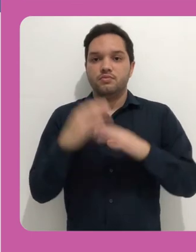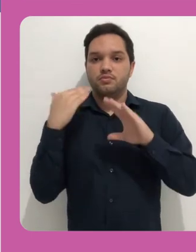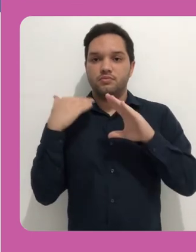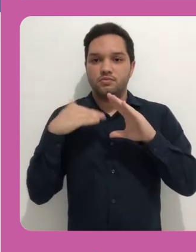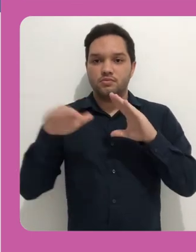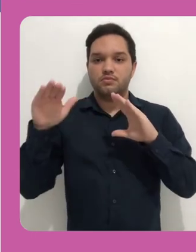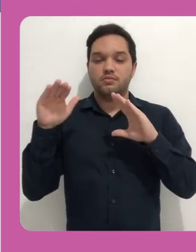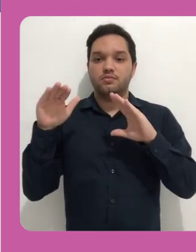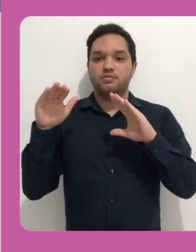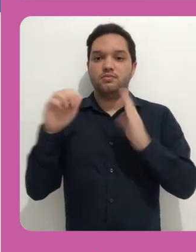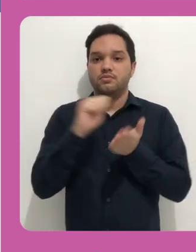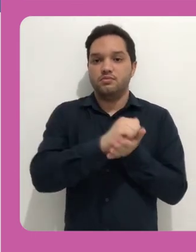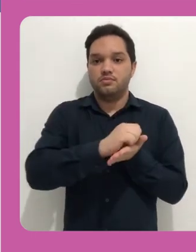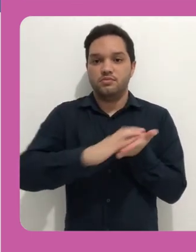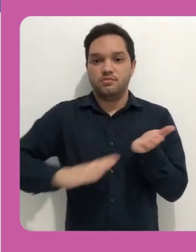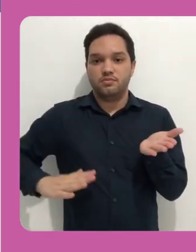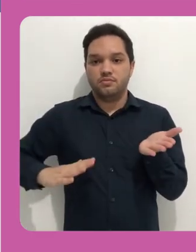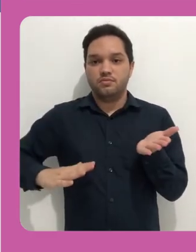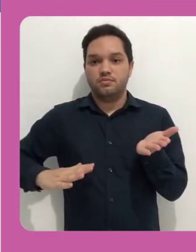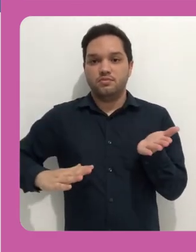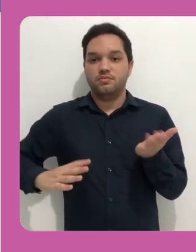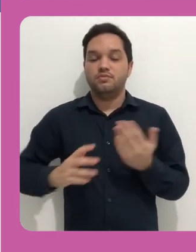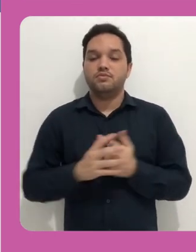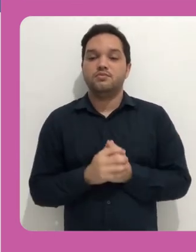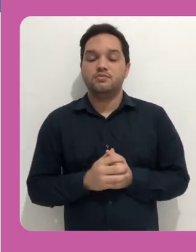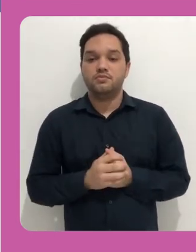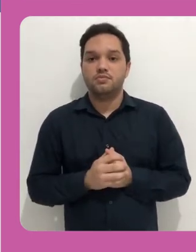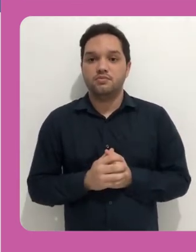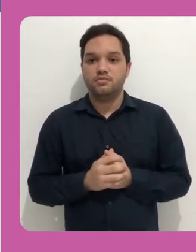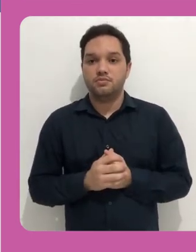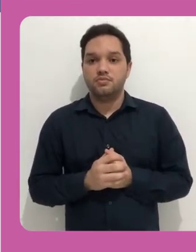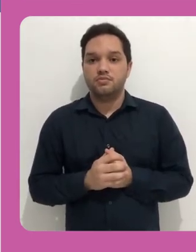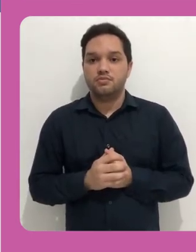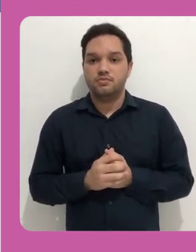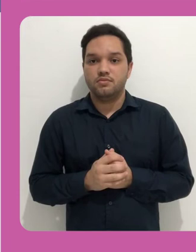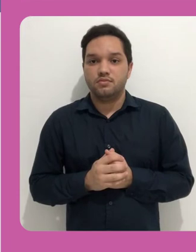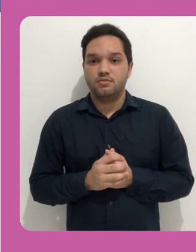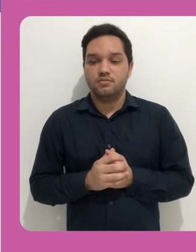o envio da tarefa.